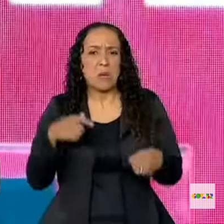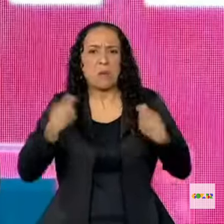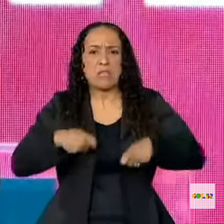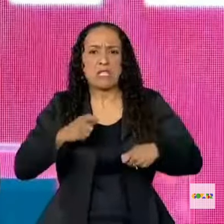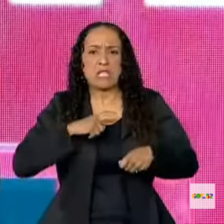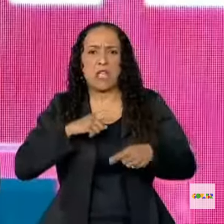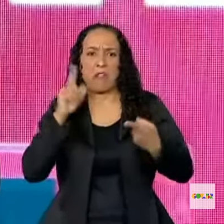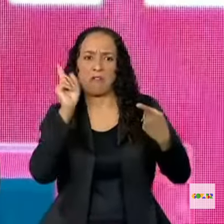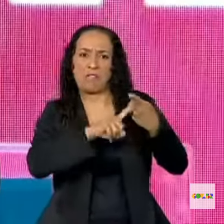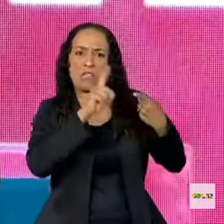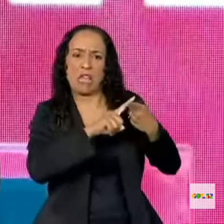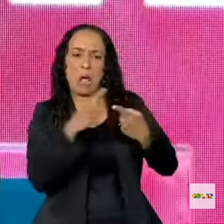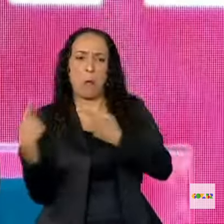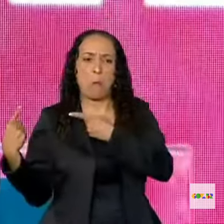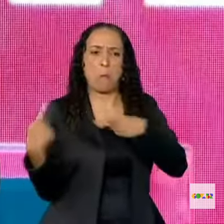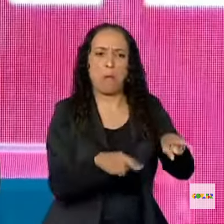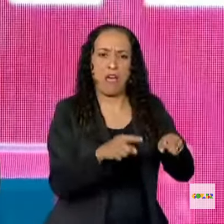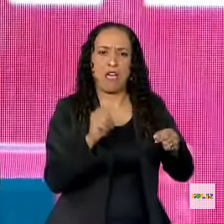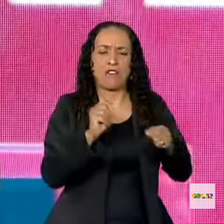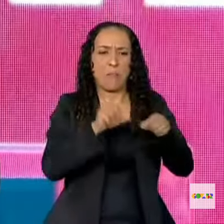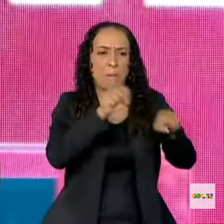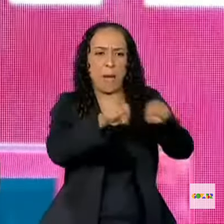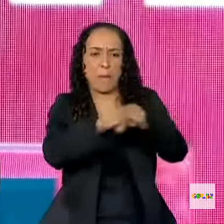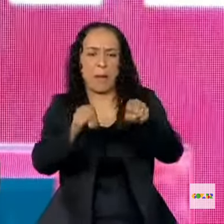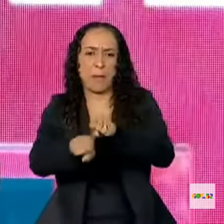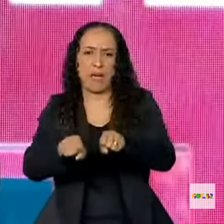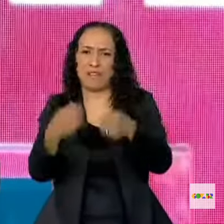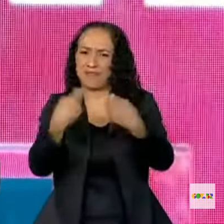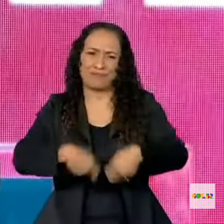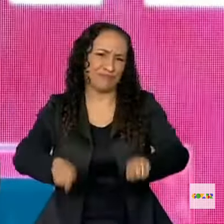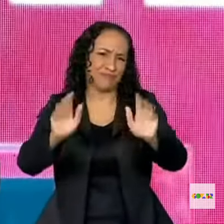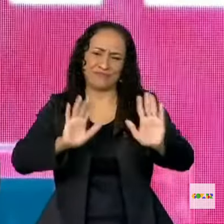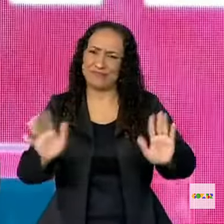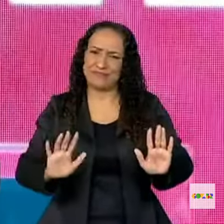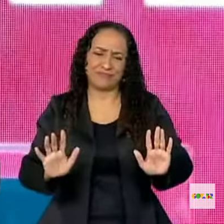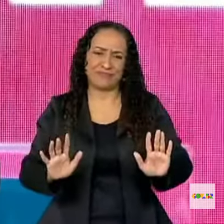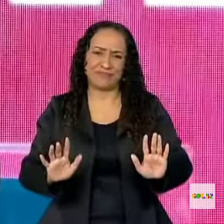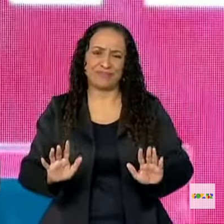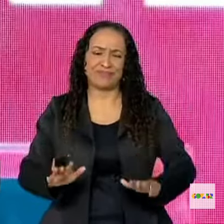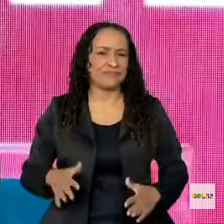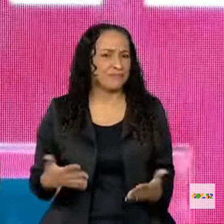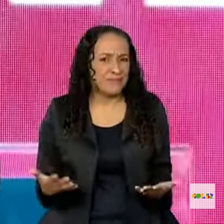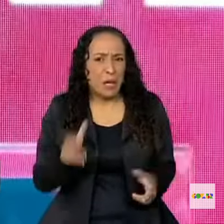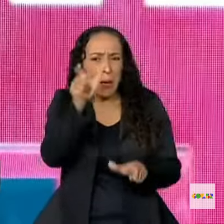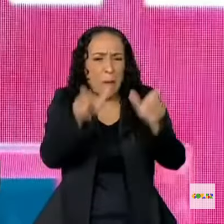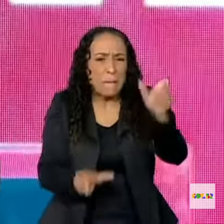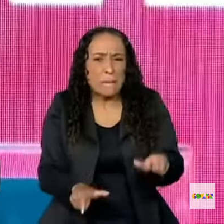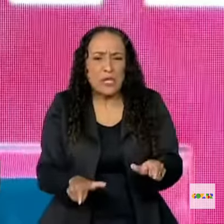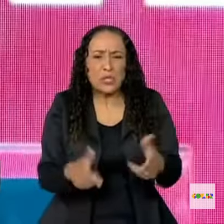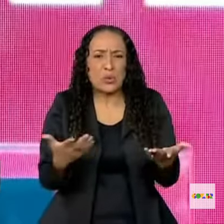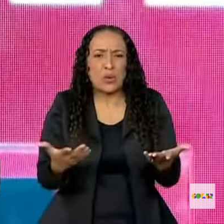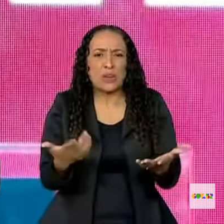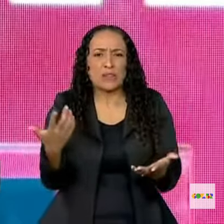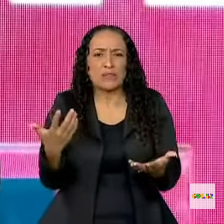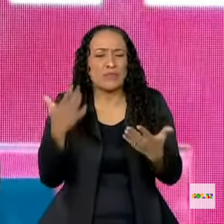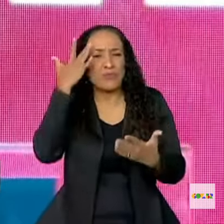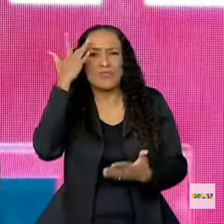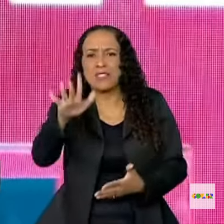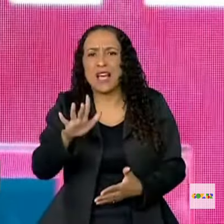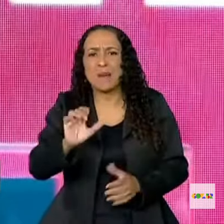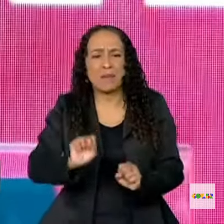se vingar de um ataque fazer matança desnecessária sabe com pessoas que não tem nem como se